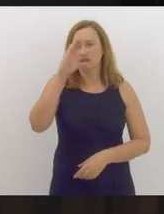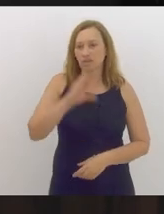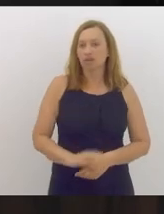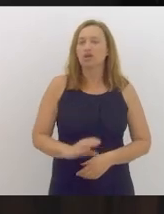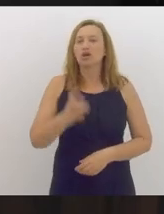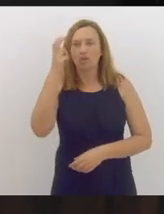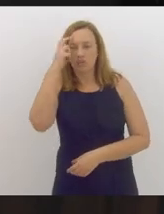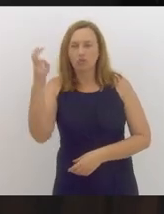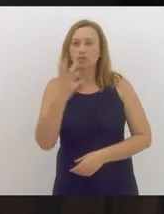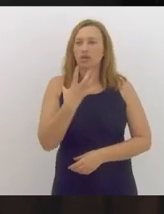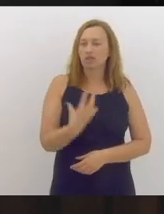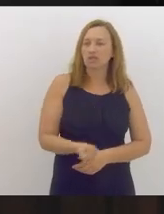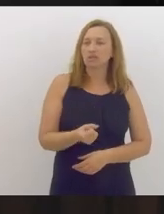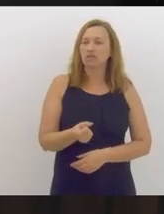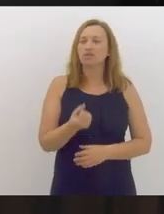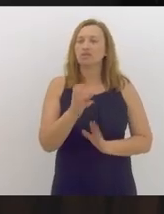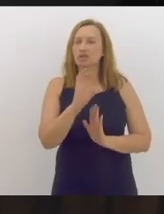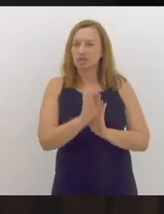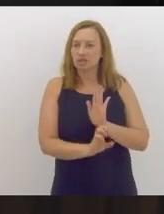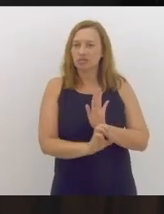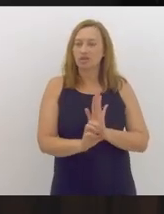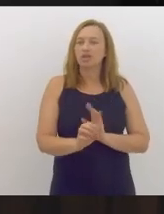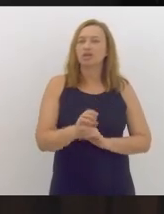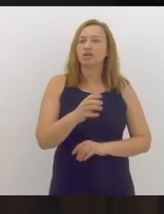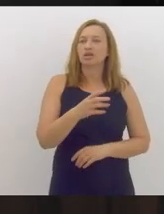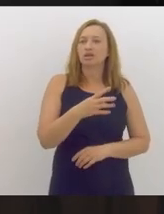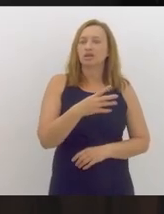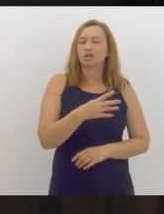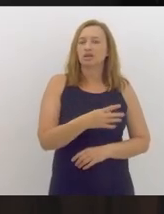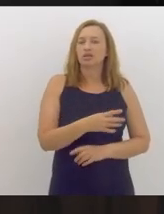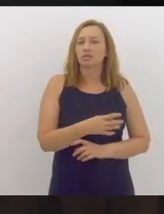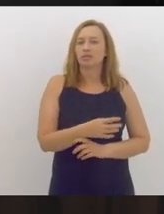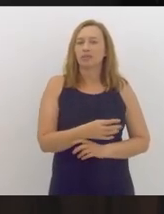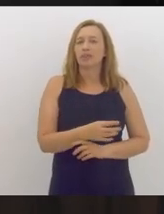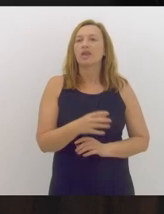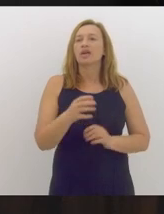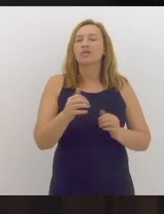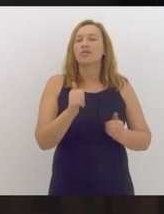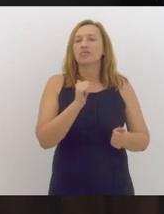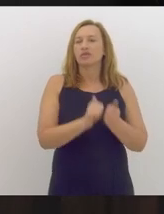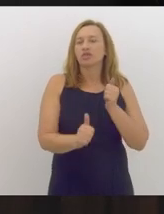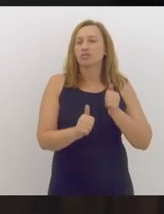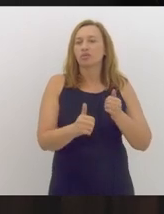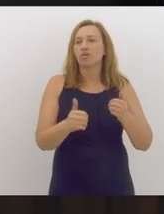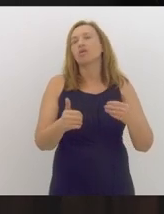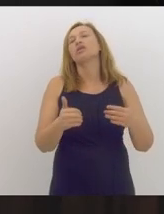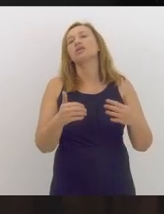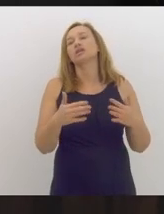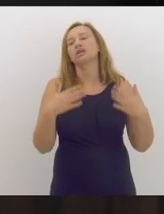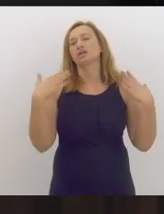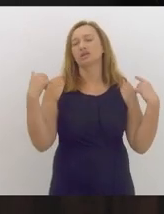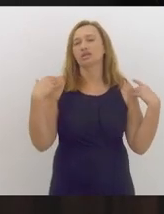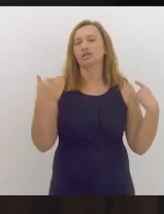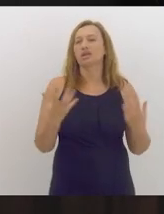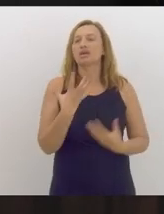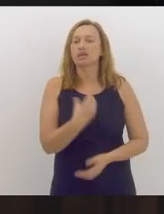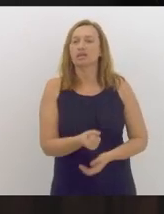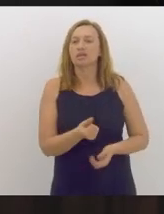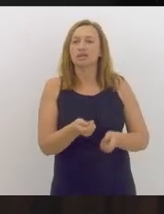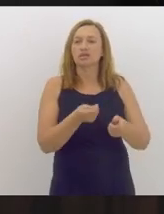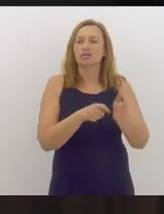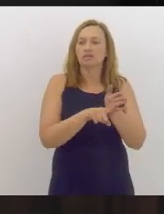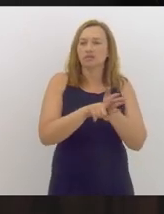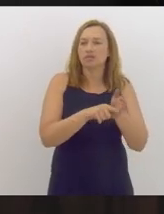Cultura, favorável, com as emendas da Comissão de Defesa dos Direitos Humanos e Cidadania. Esporte e lazer, favorável. De orçamento, finanças, fiscalização financeira e controle,